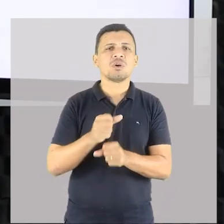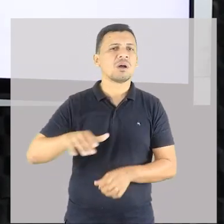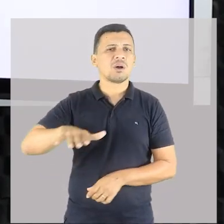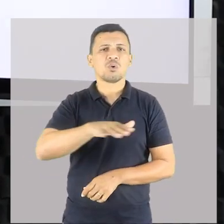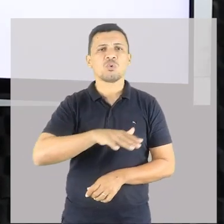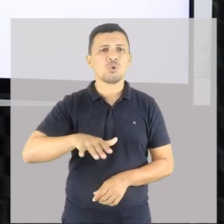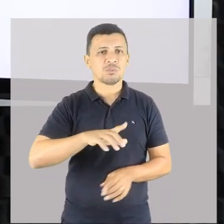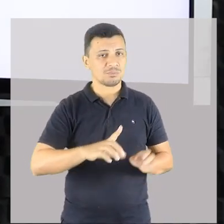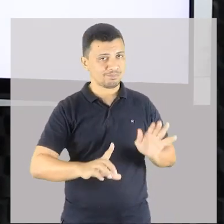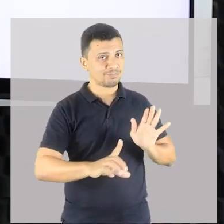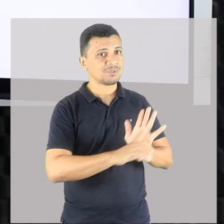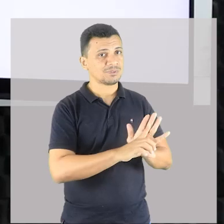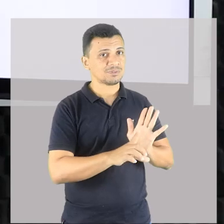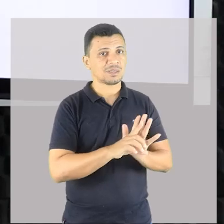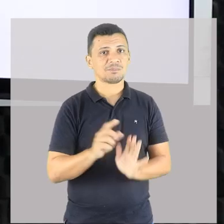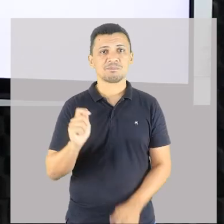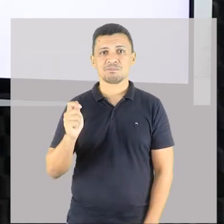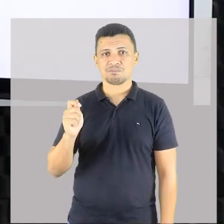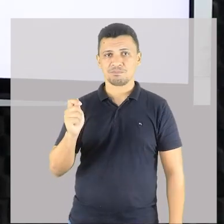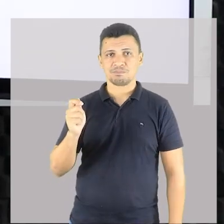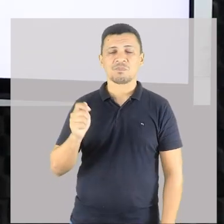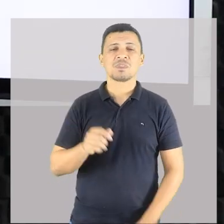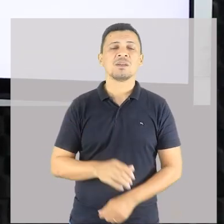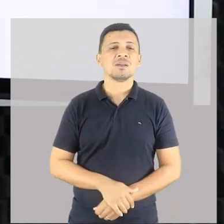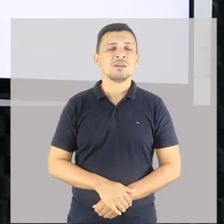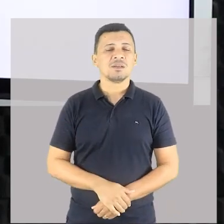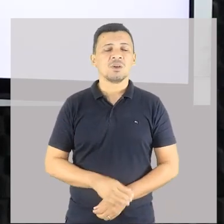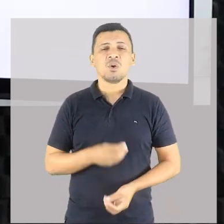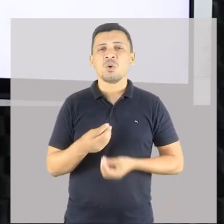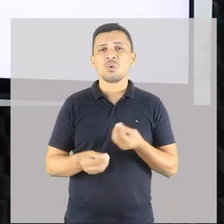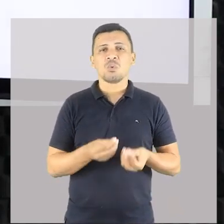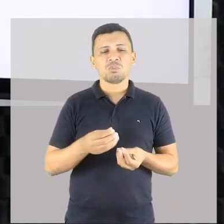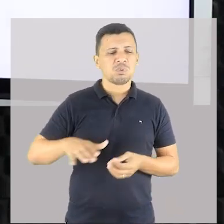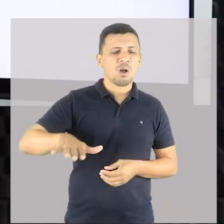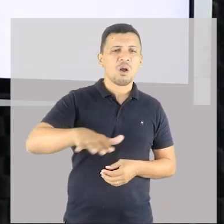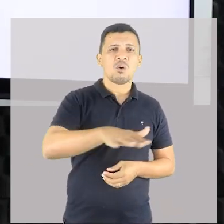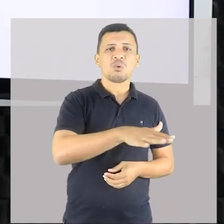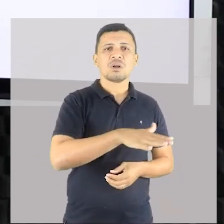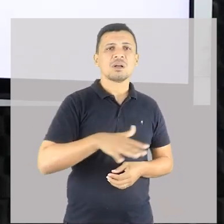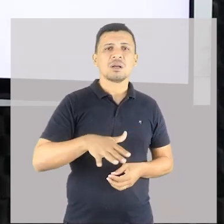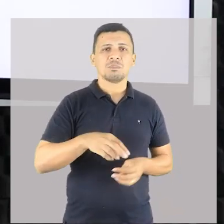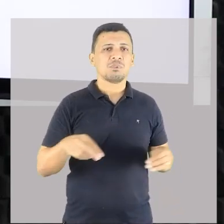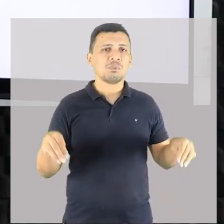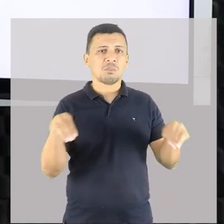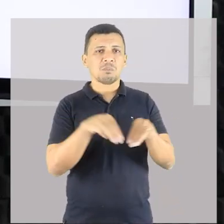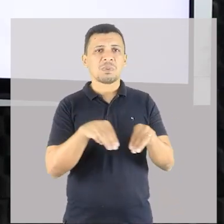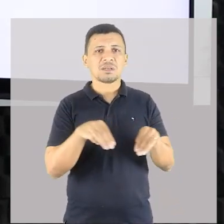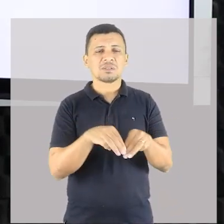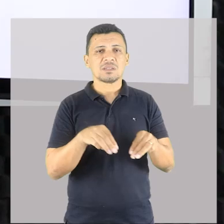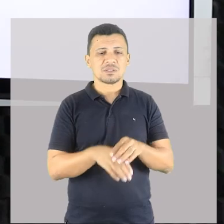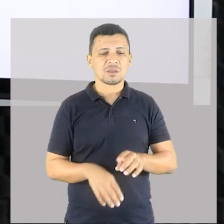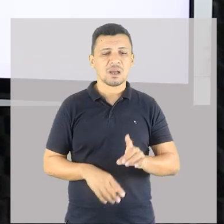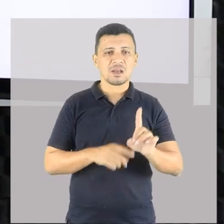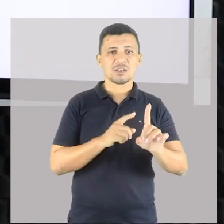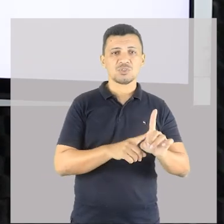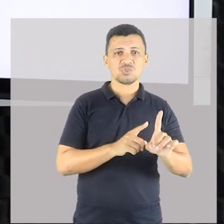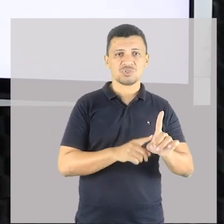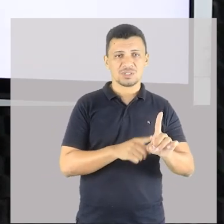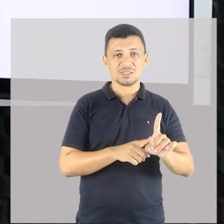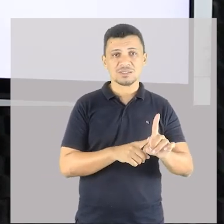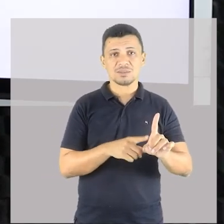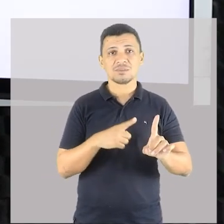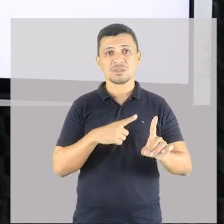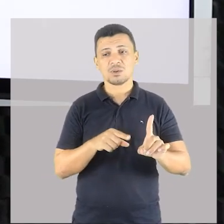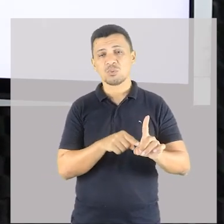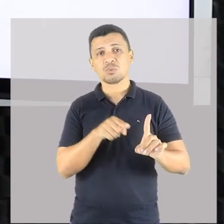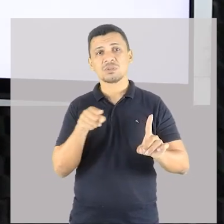através da lei de Ampère. De acordo com ela, o campo magnético é inversamente proporcional à distância que ele está